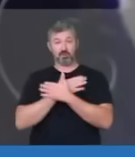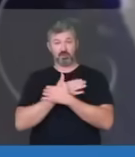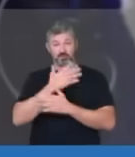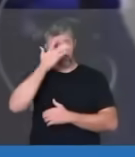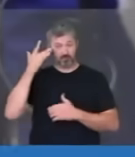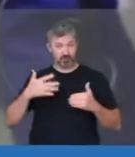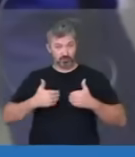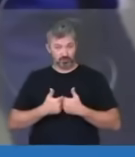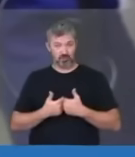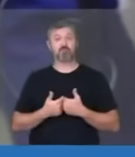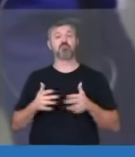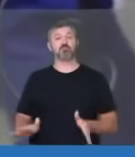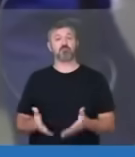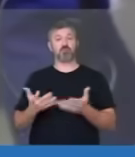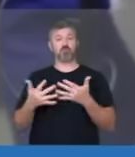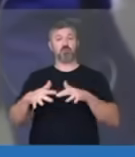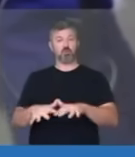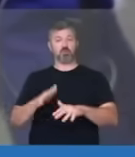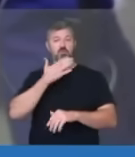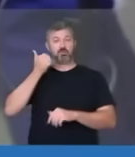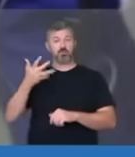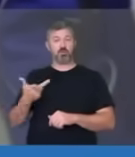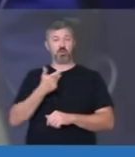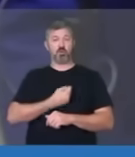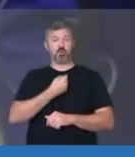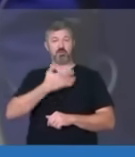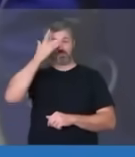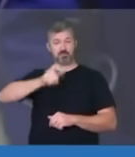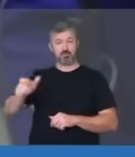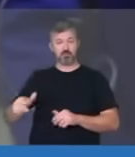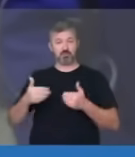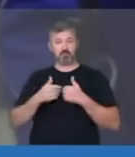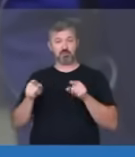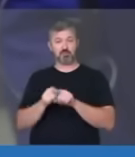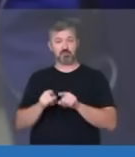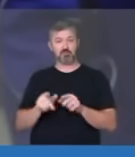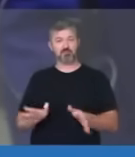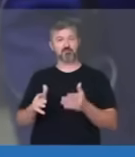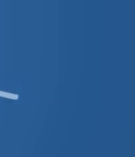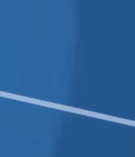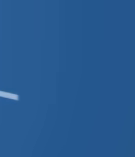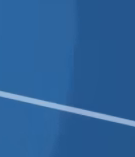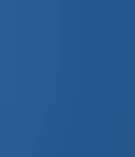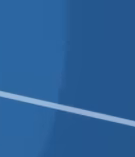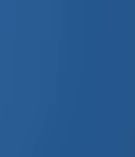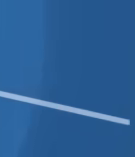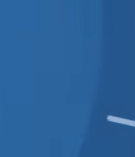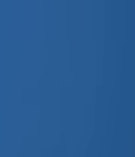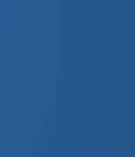autistas, promove a inclusão, melhora a qualidade de vida dessas pessoas e incentiva o desenvolvimento...